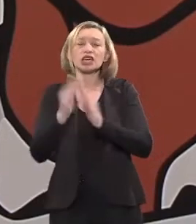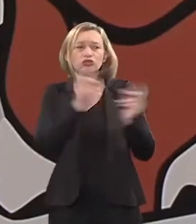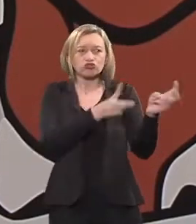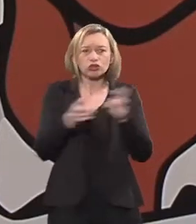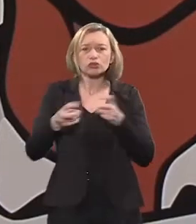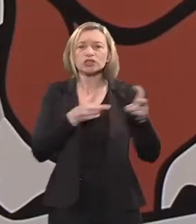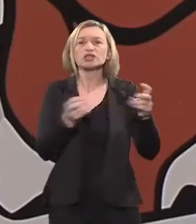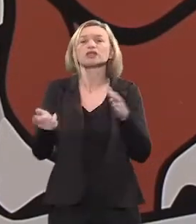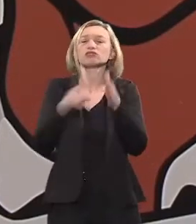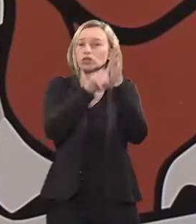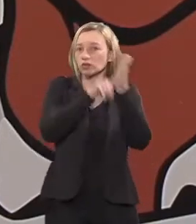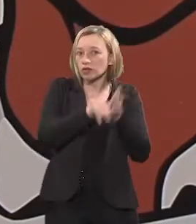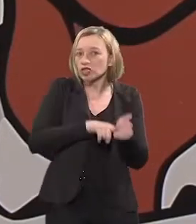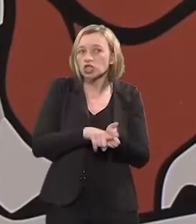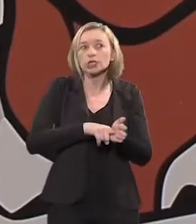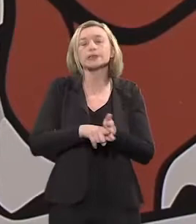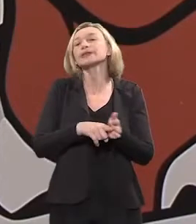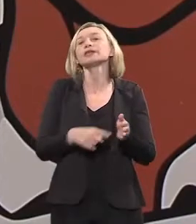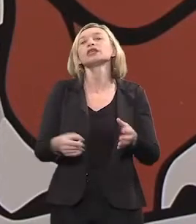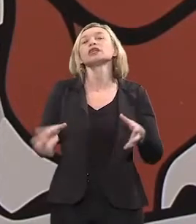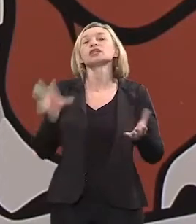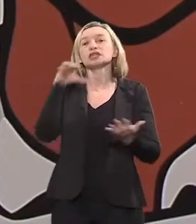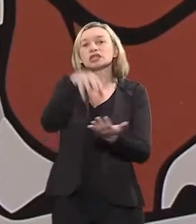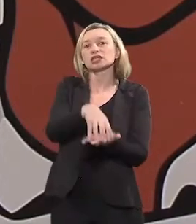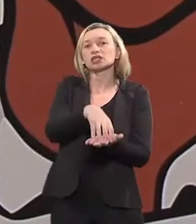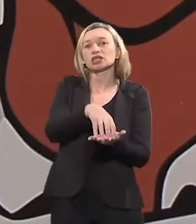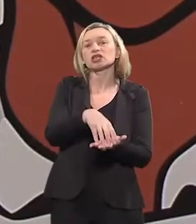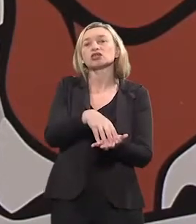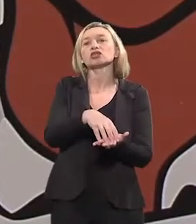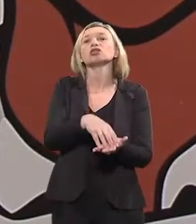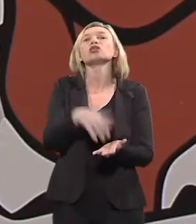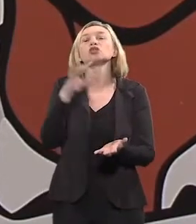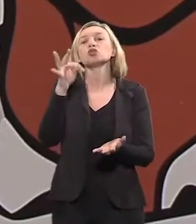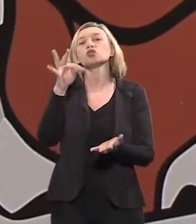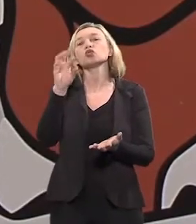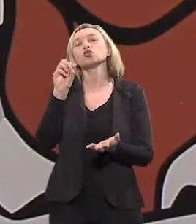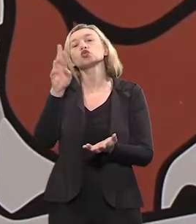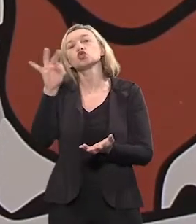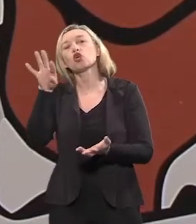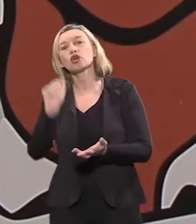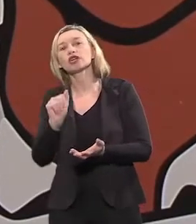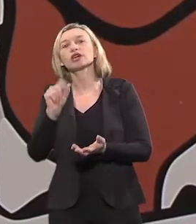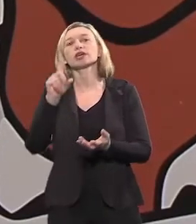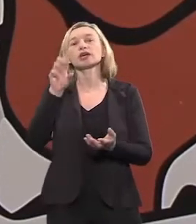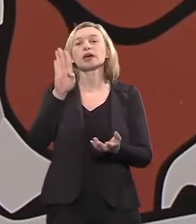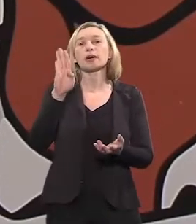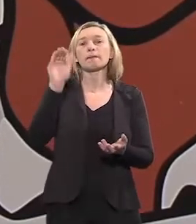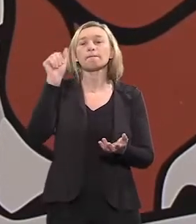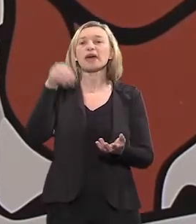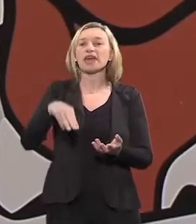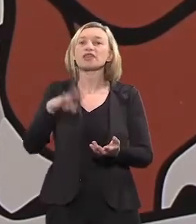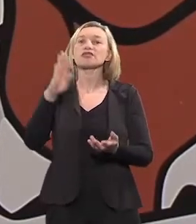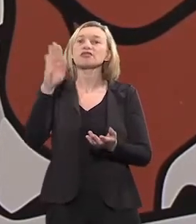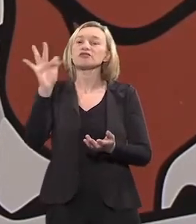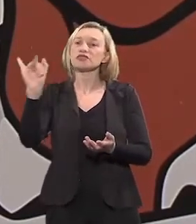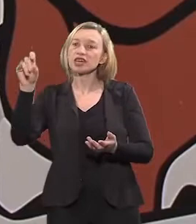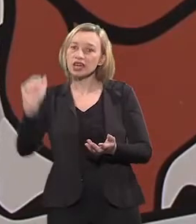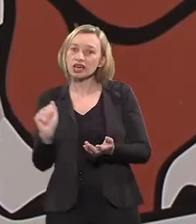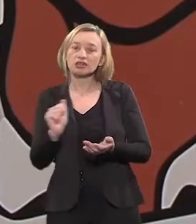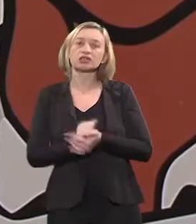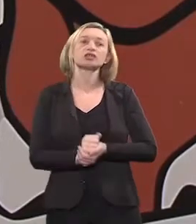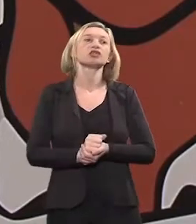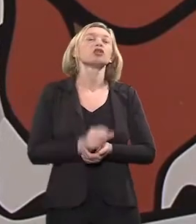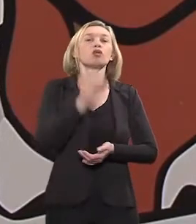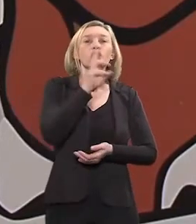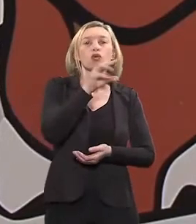que a gente observou na nossa pesquisa na Central de Audiência de Custódia de Benfica, que recebe 80% dos presos do estado do